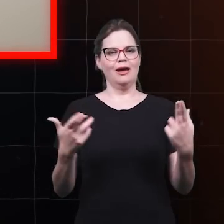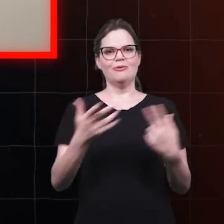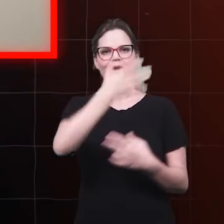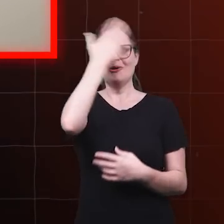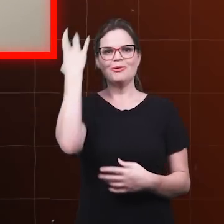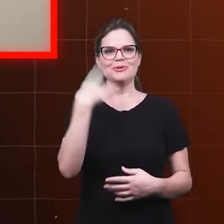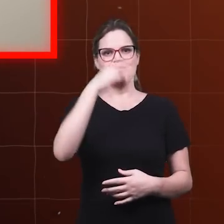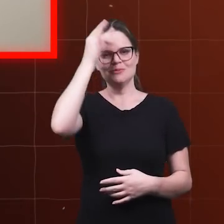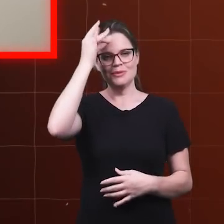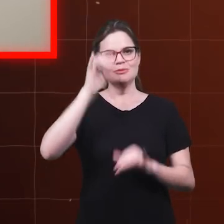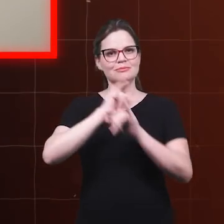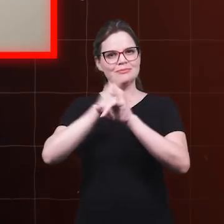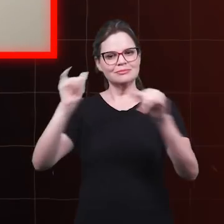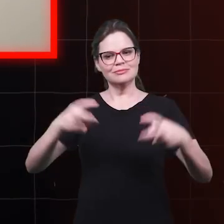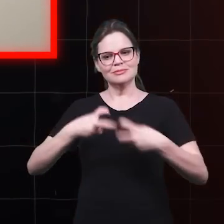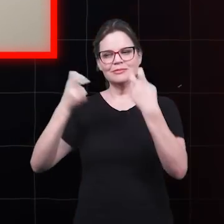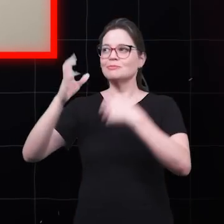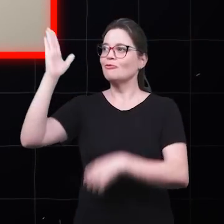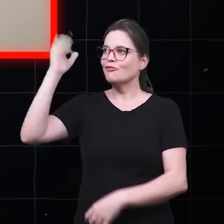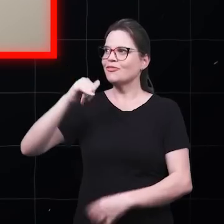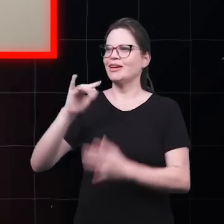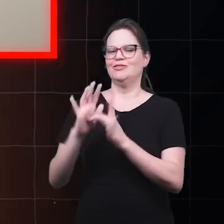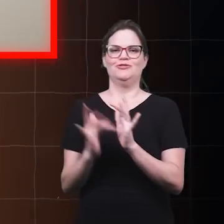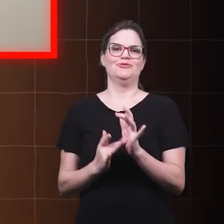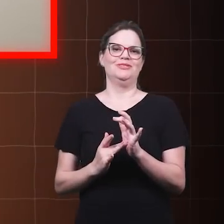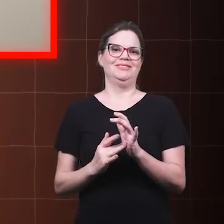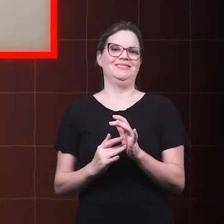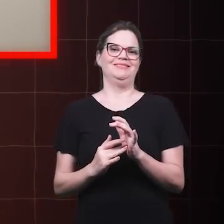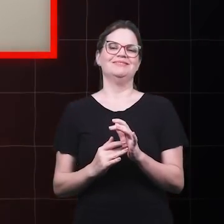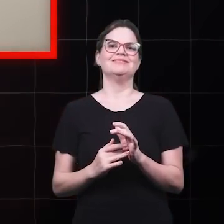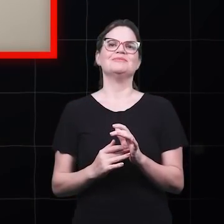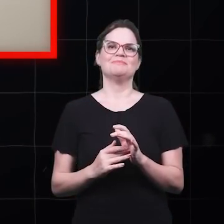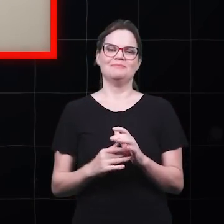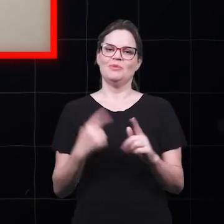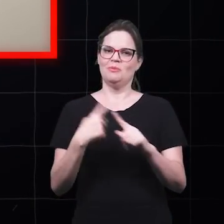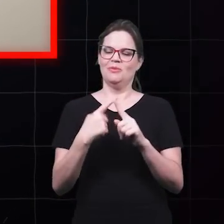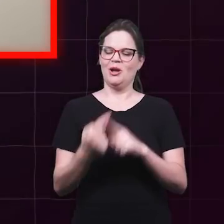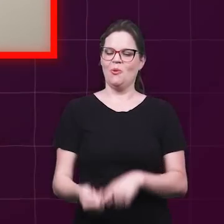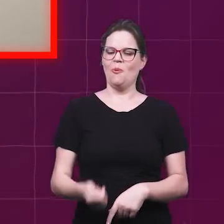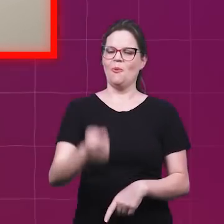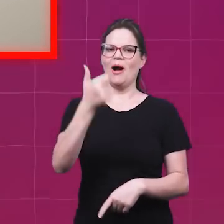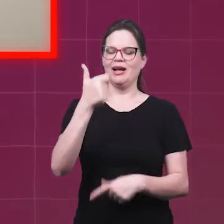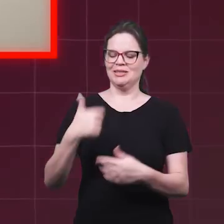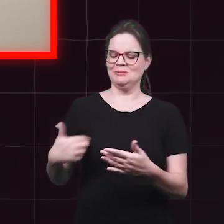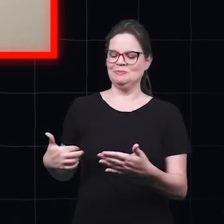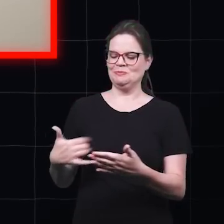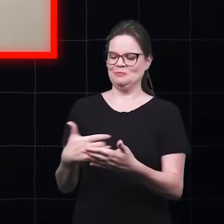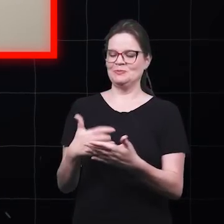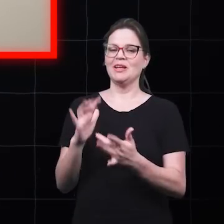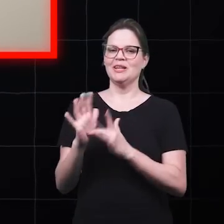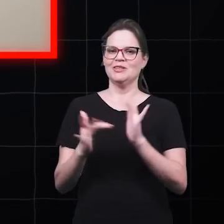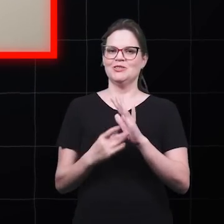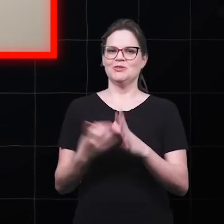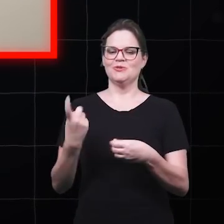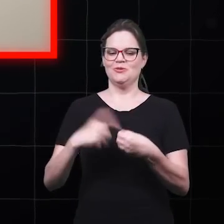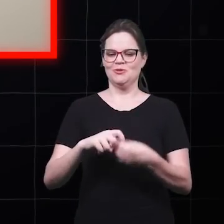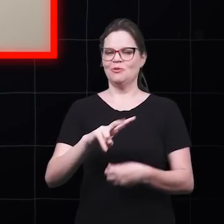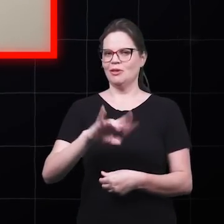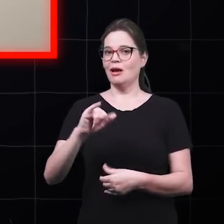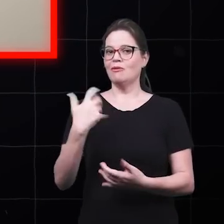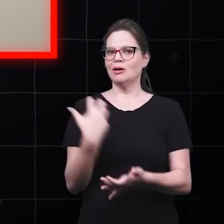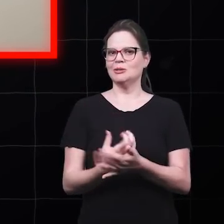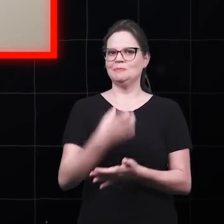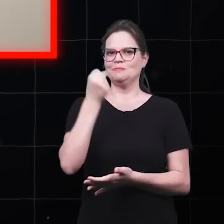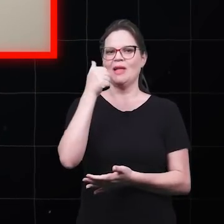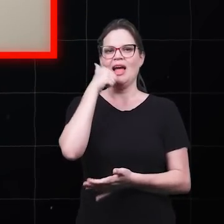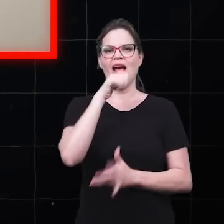O momento em que o noivo, Jesus, ele virá para buscar a sua noiva,